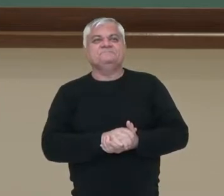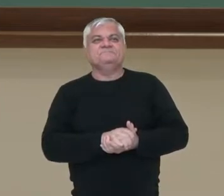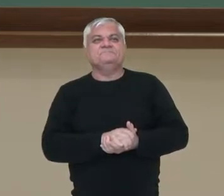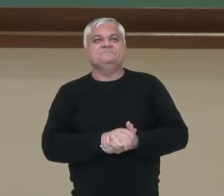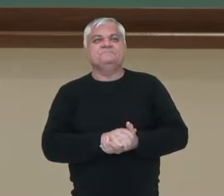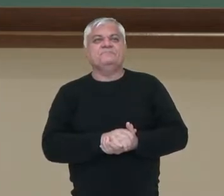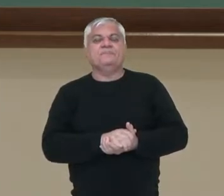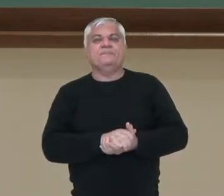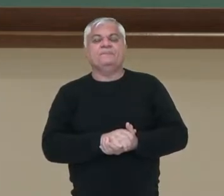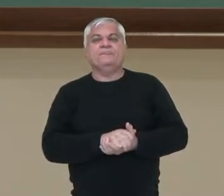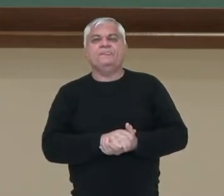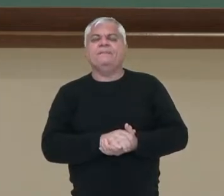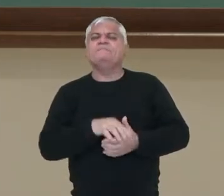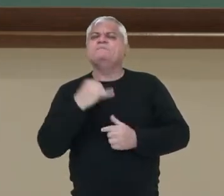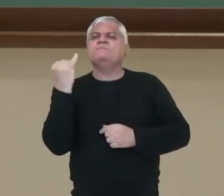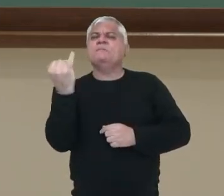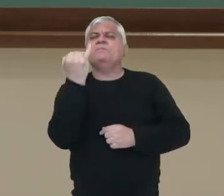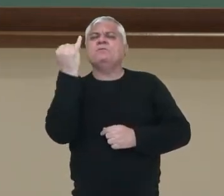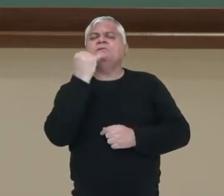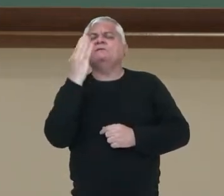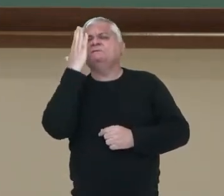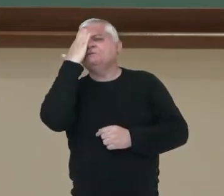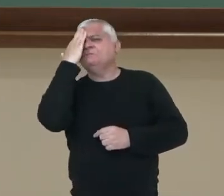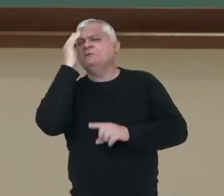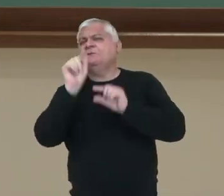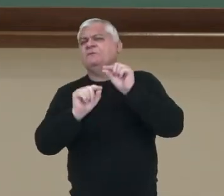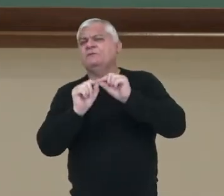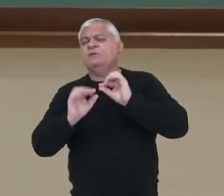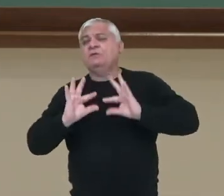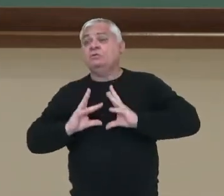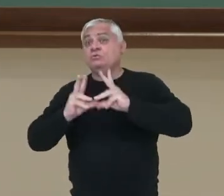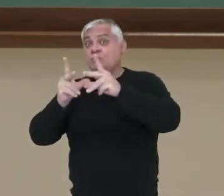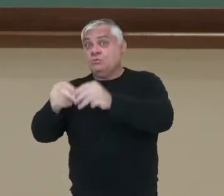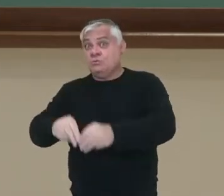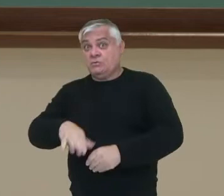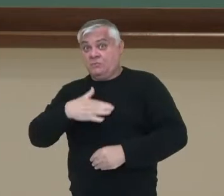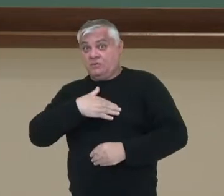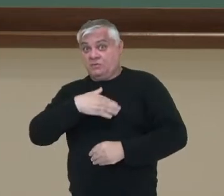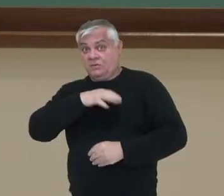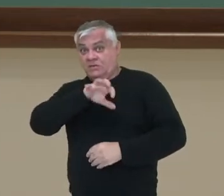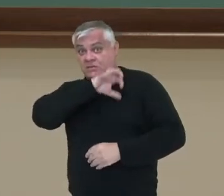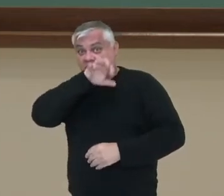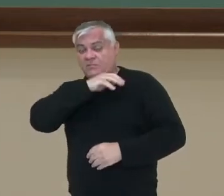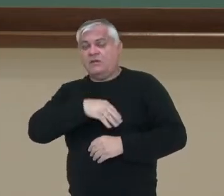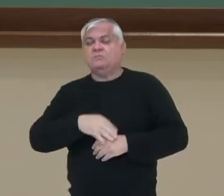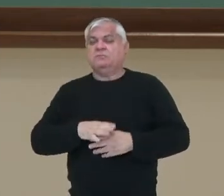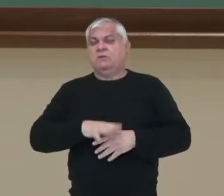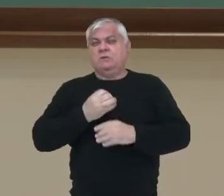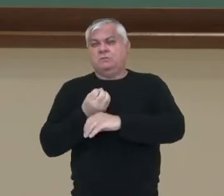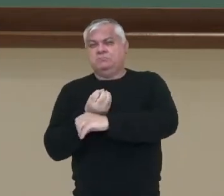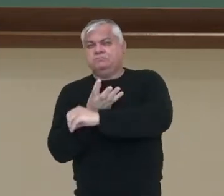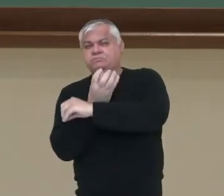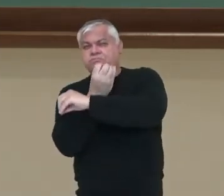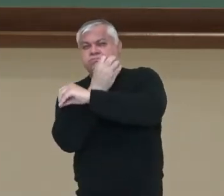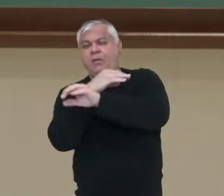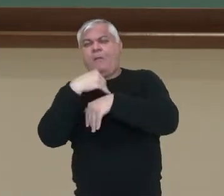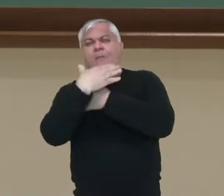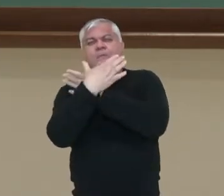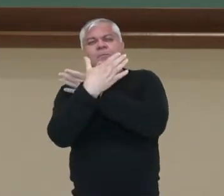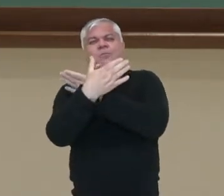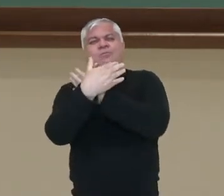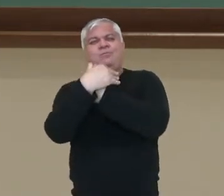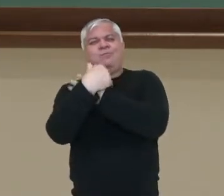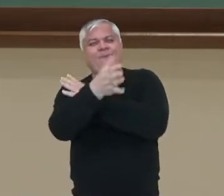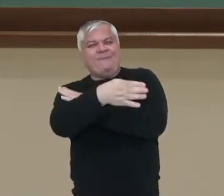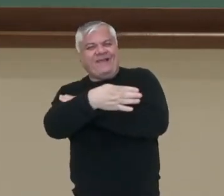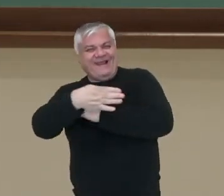Bom, então o que é importante a gente saber com relação a todos os mamíferos? Seja a baleia azul, seja o humano, né? Seja o